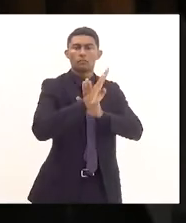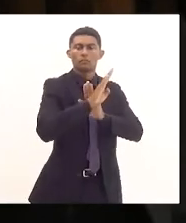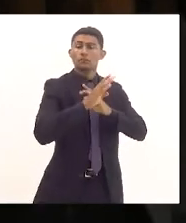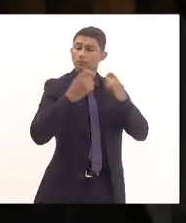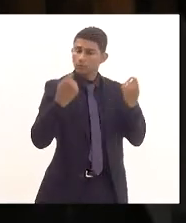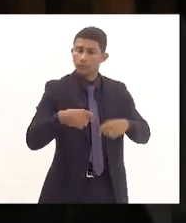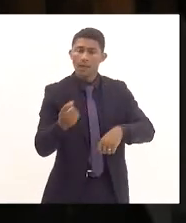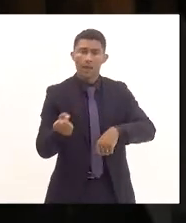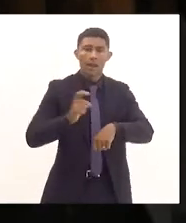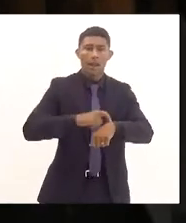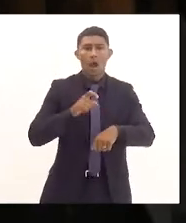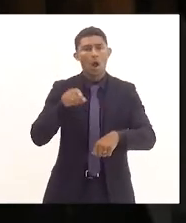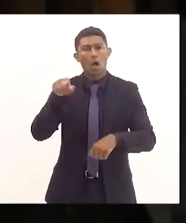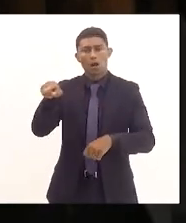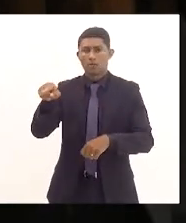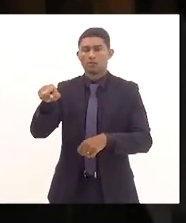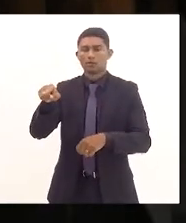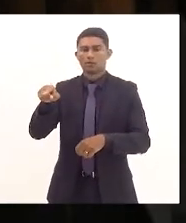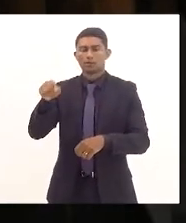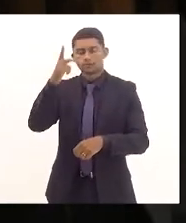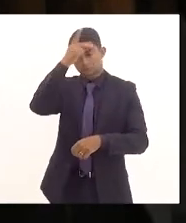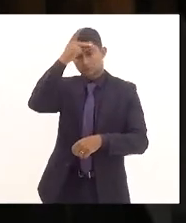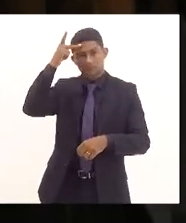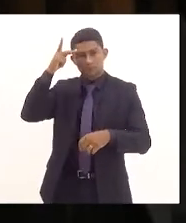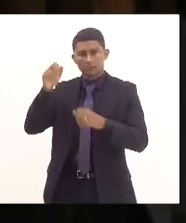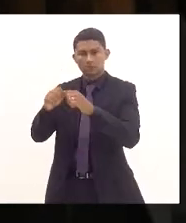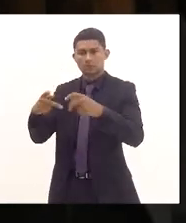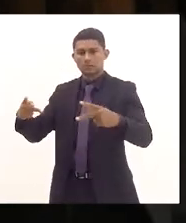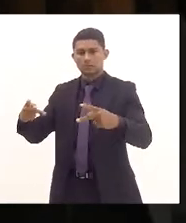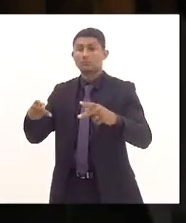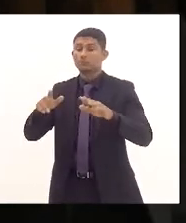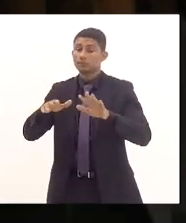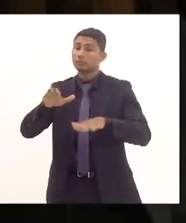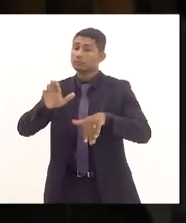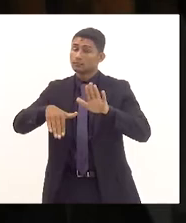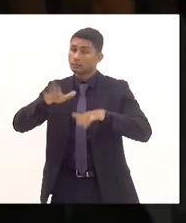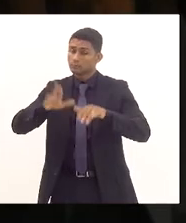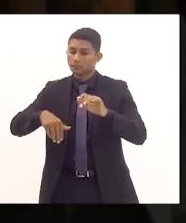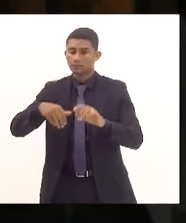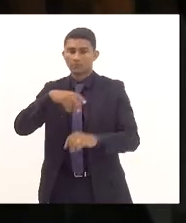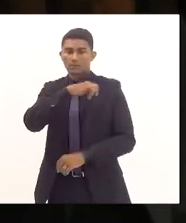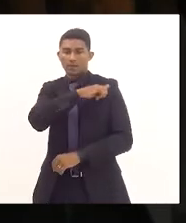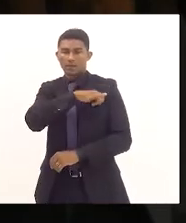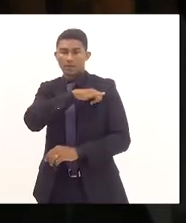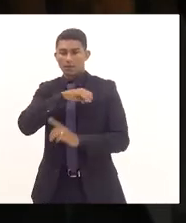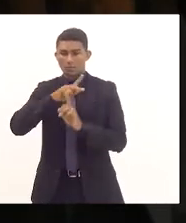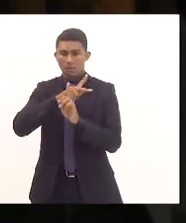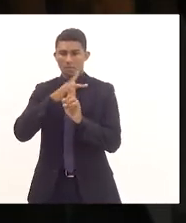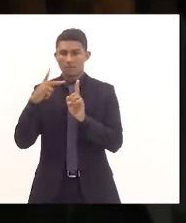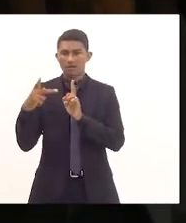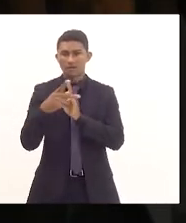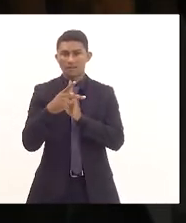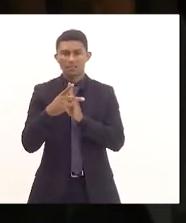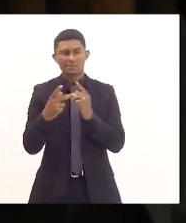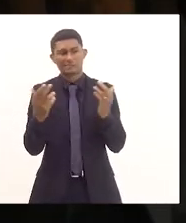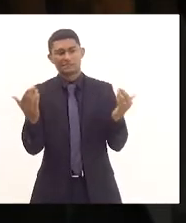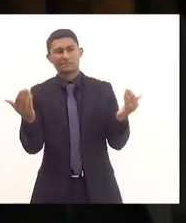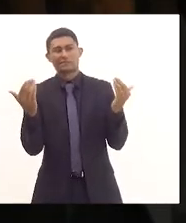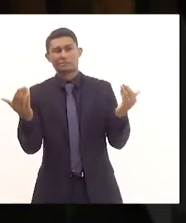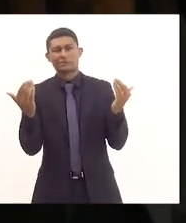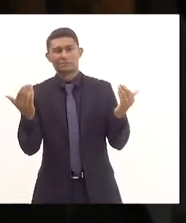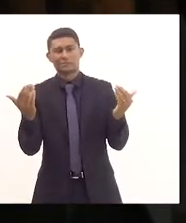é mas tem casos que o rio previdência vai ter dúvidas Então não tem que ficar aguardando você